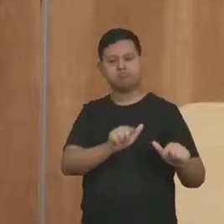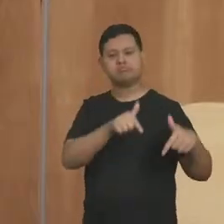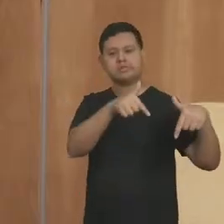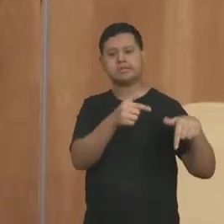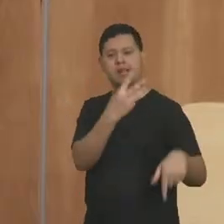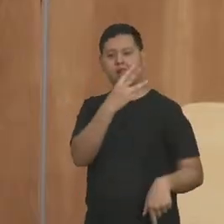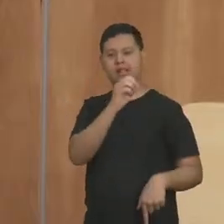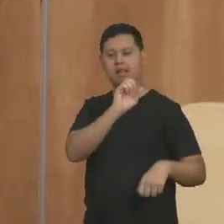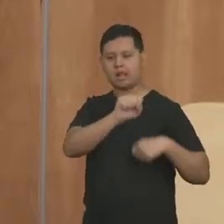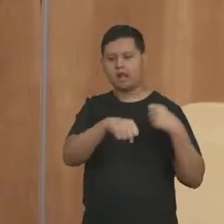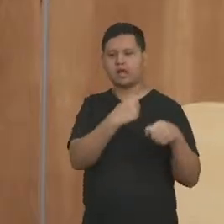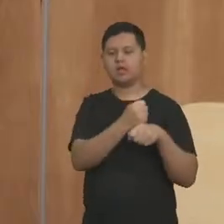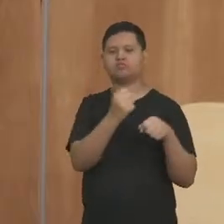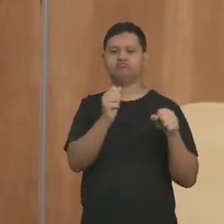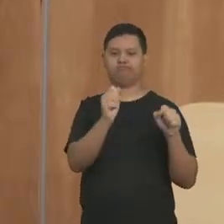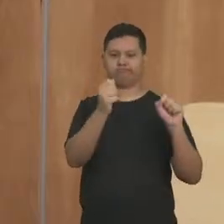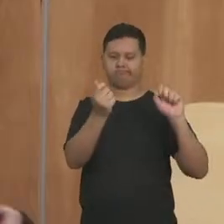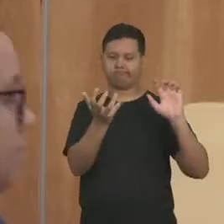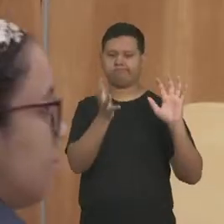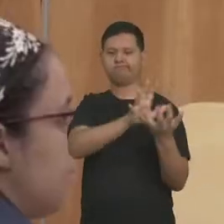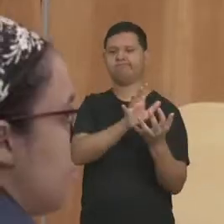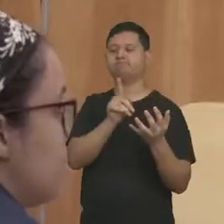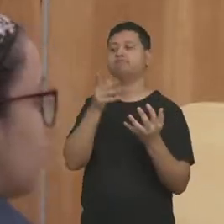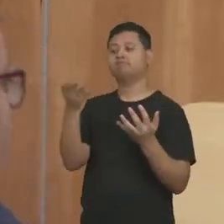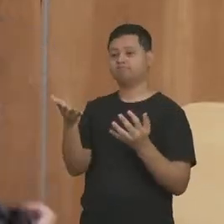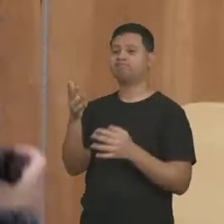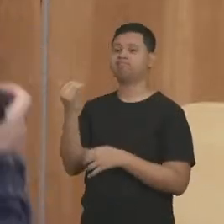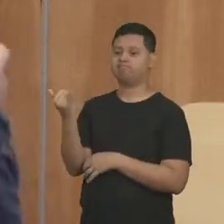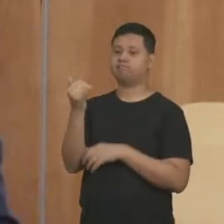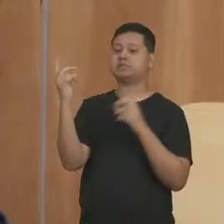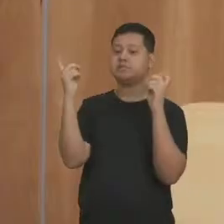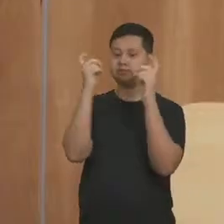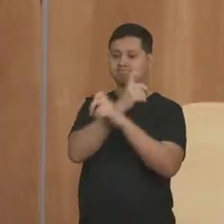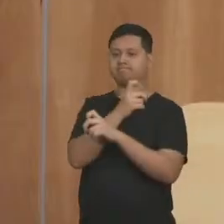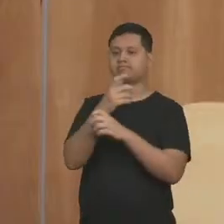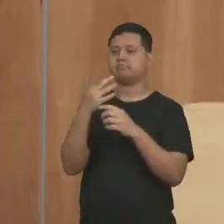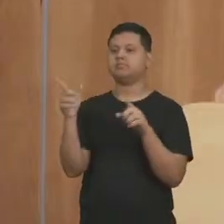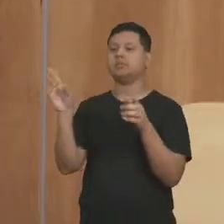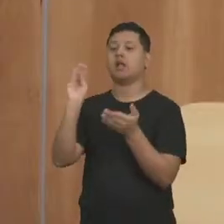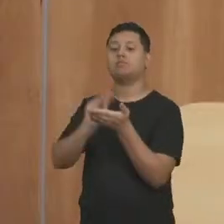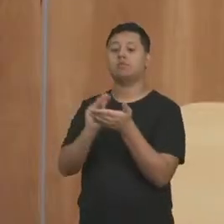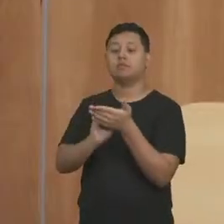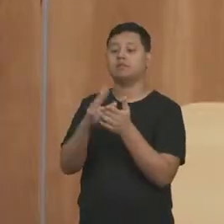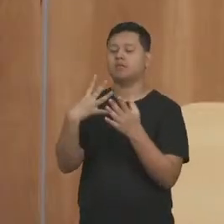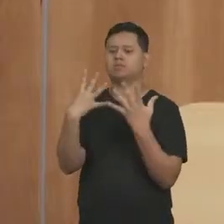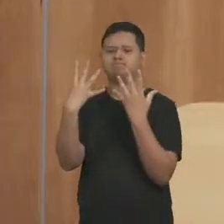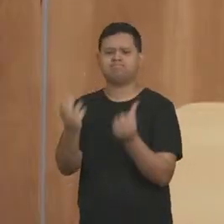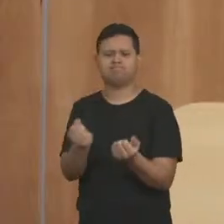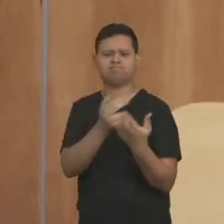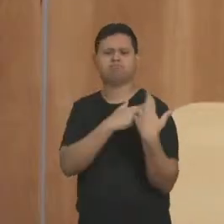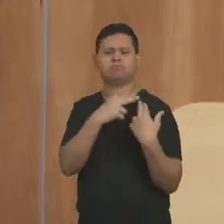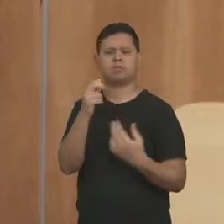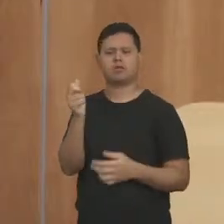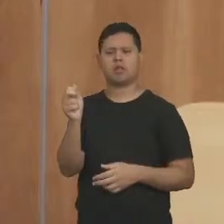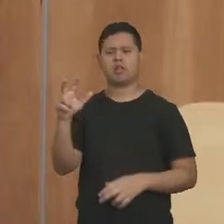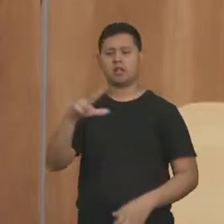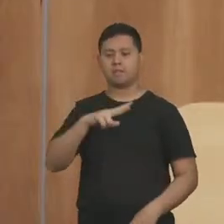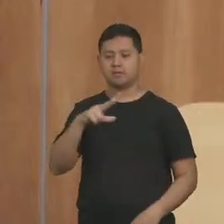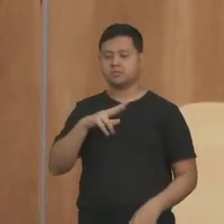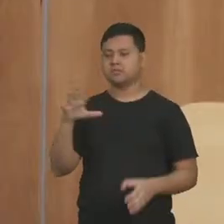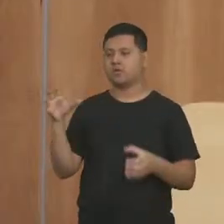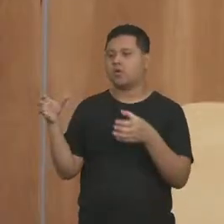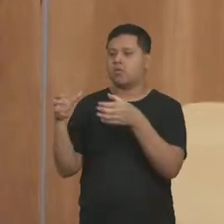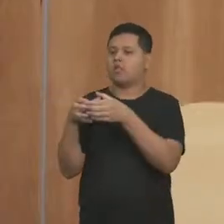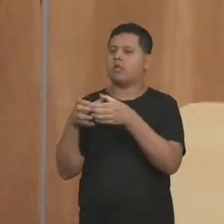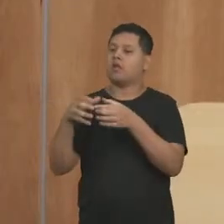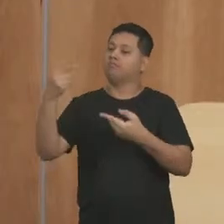pós-doutorado na área do clima. Então, essas questões é muito complicada. A falta de compromisso pessoal, comunitário